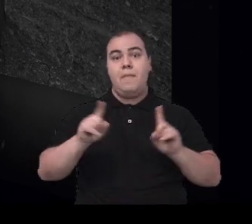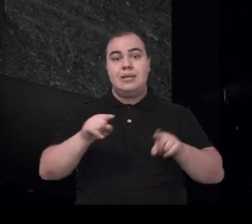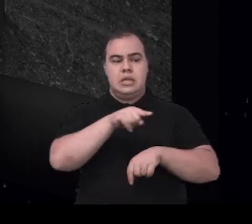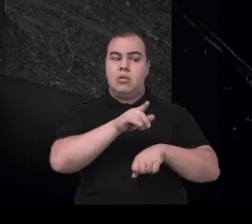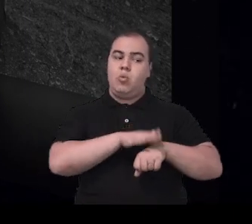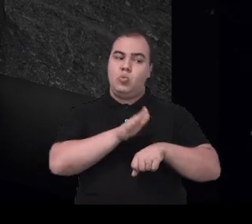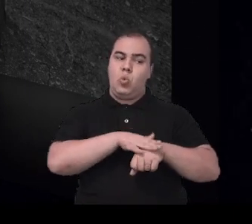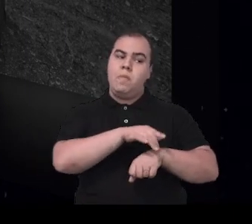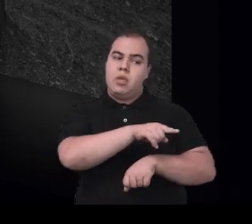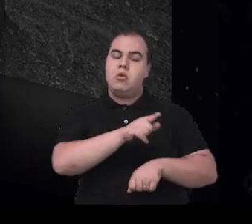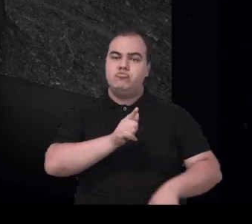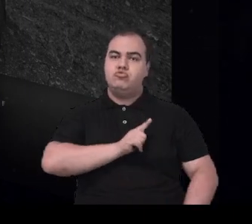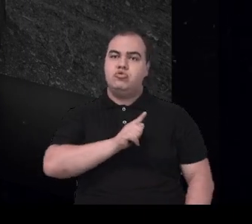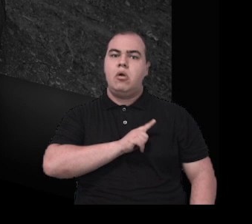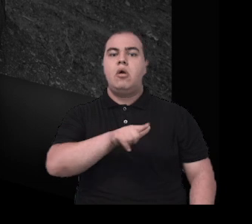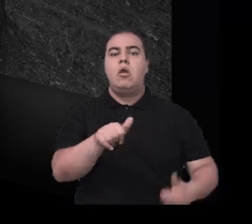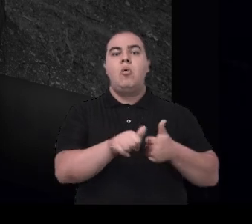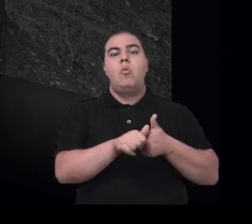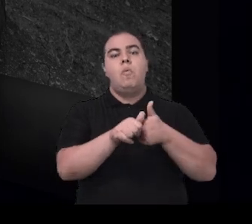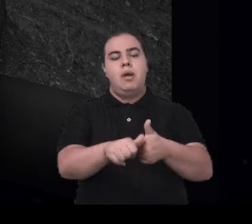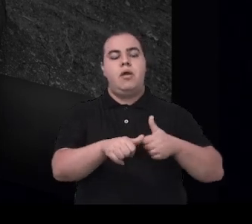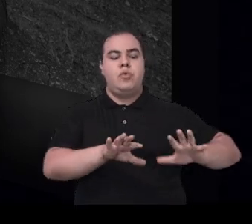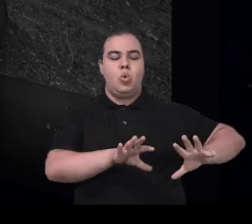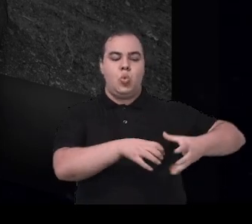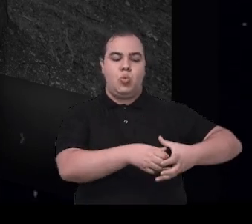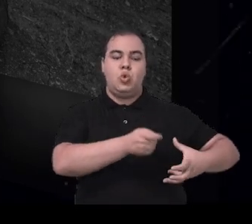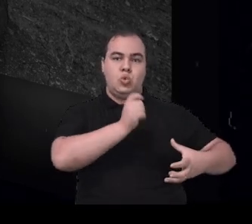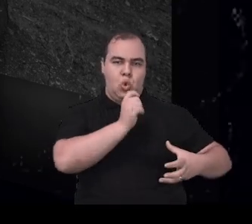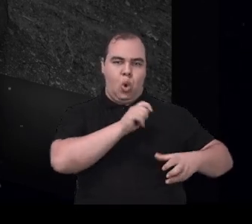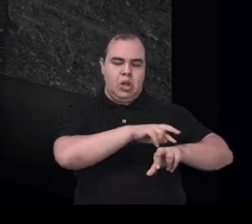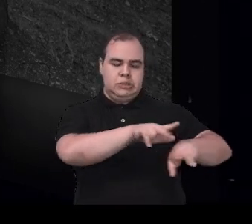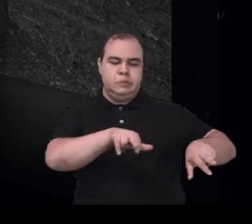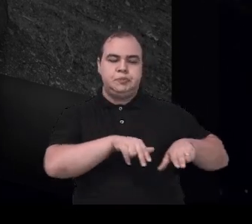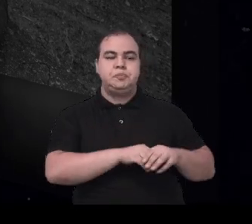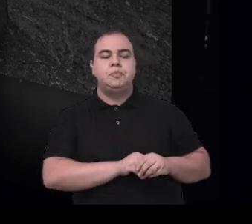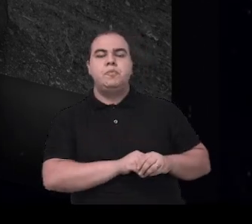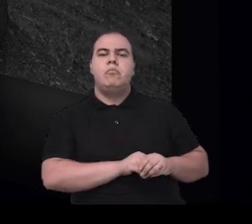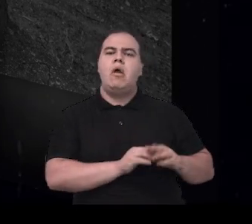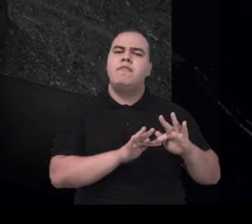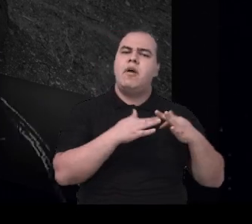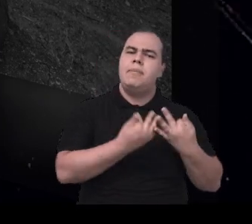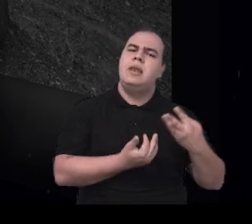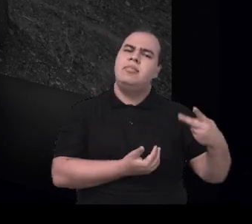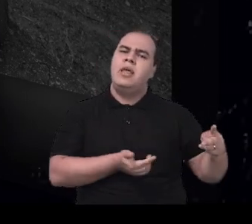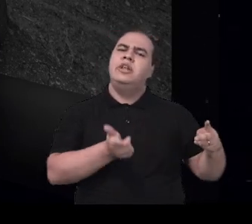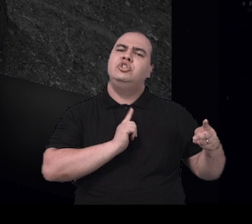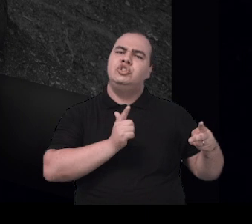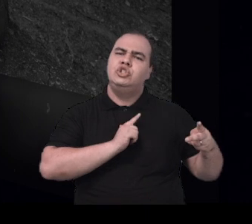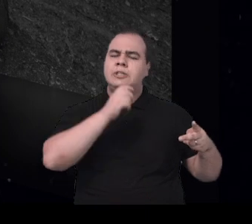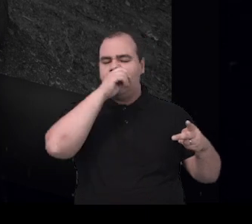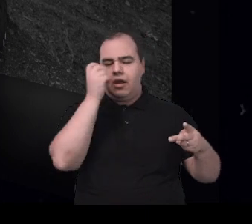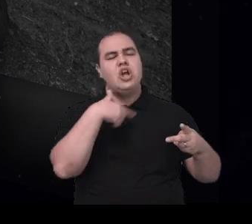autonomia. Então ele acompanhava no serviço de dependência química. E aí a família dele sempre tinha uma demanda: a gente